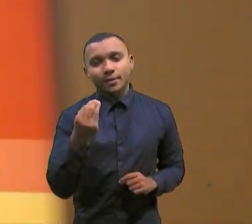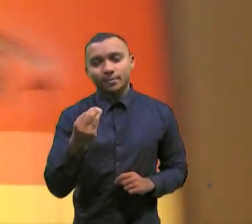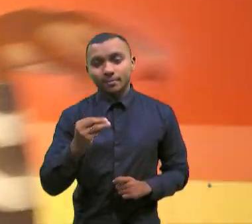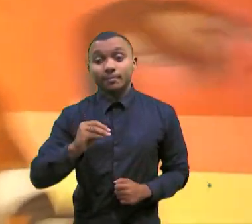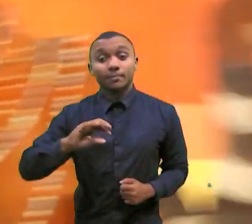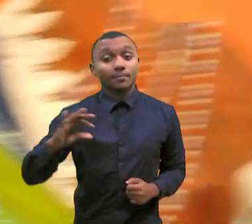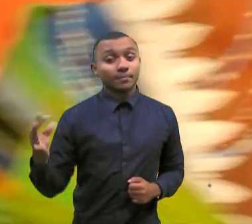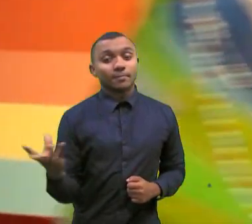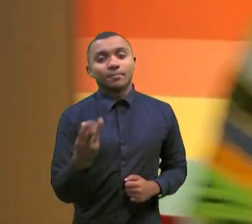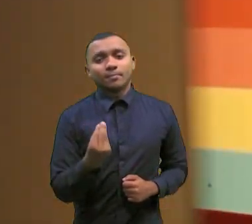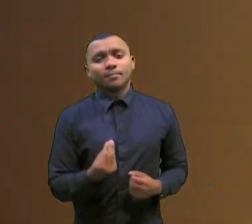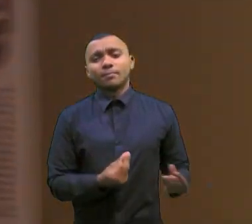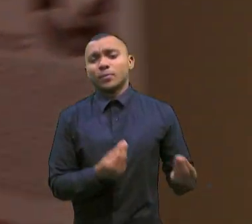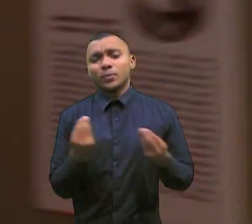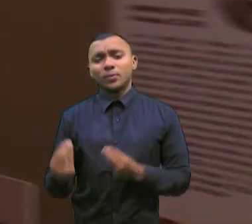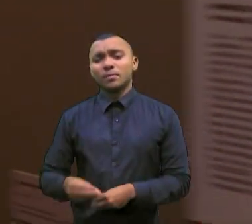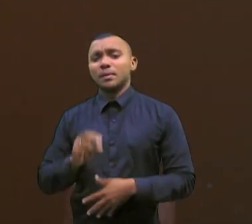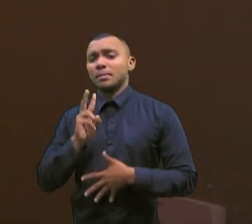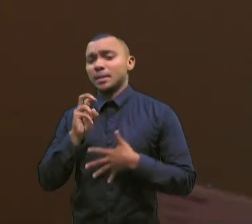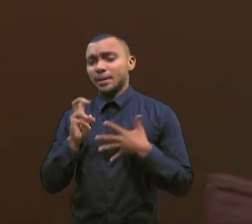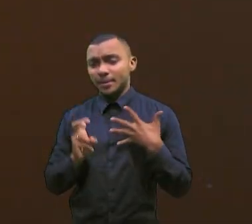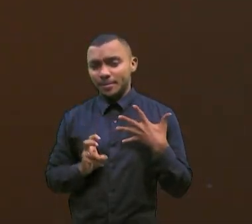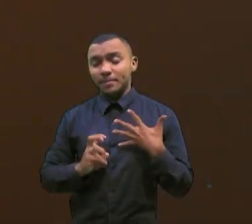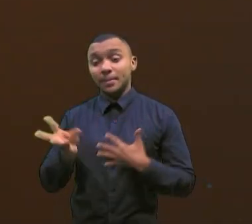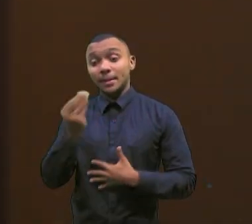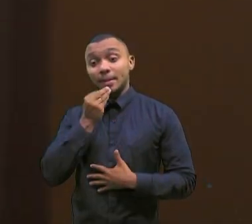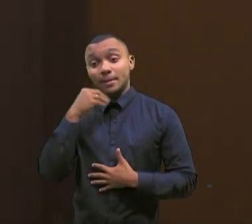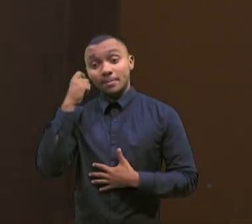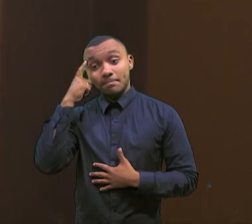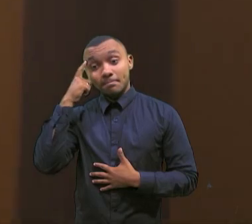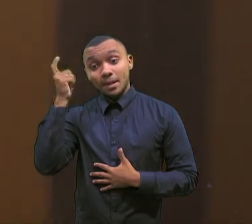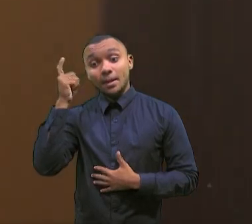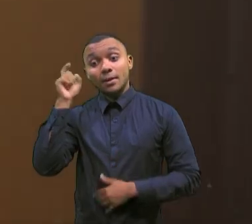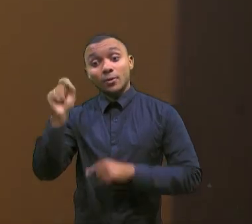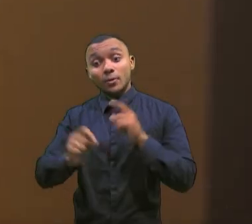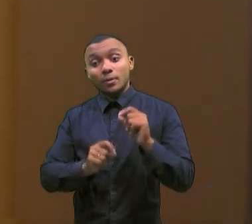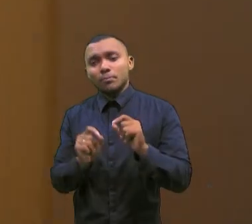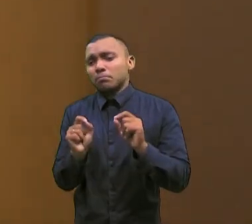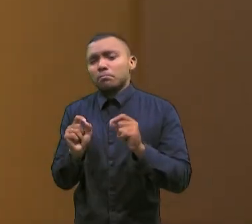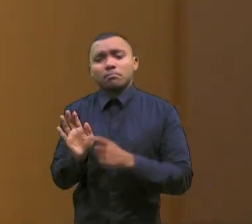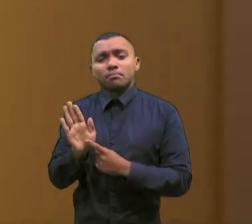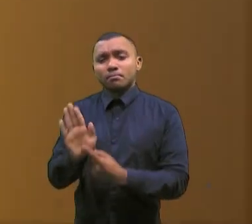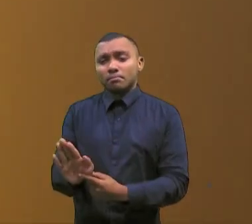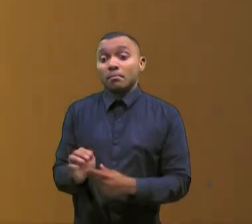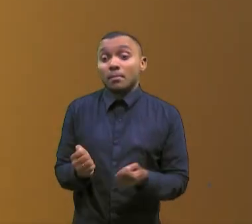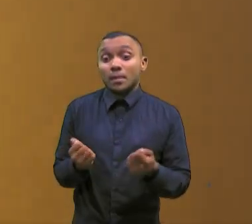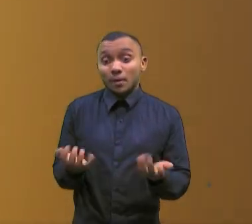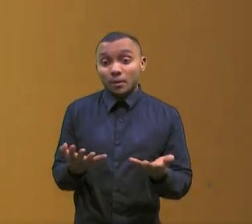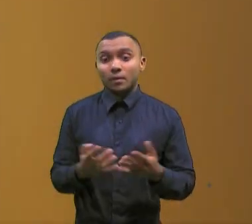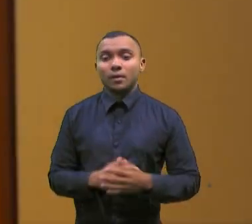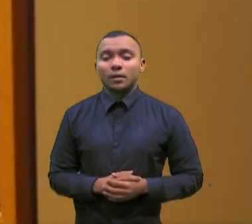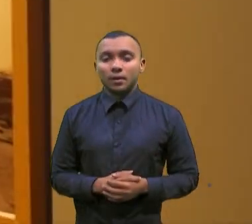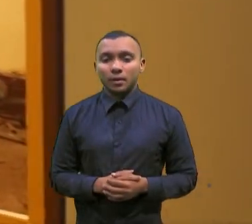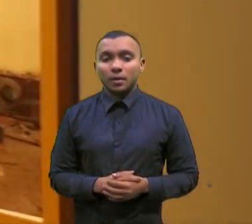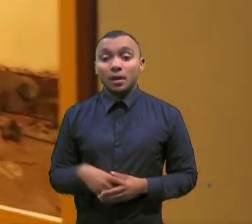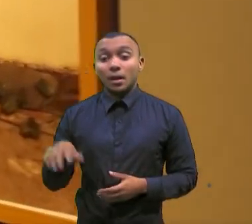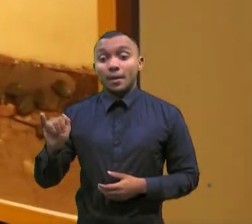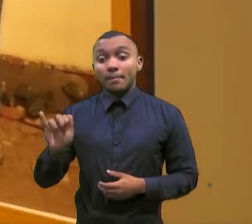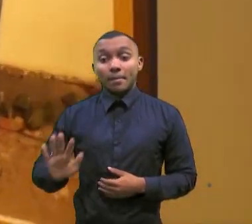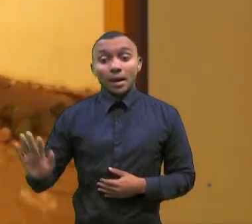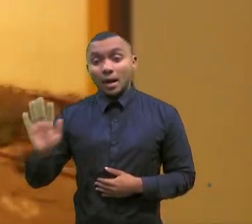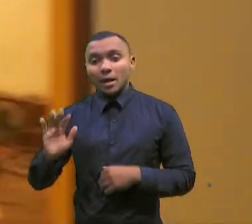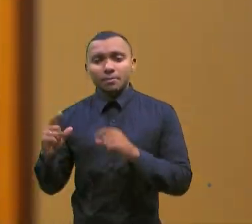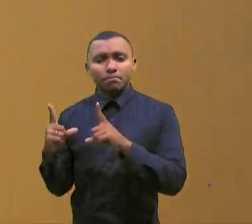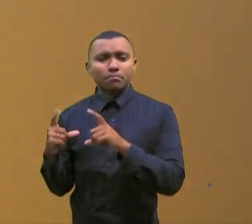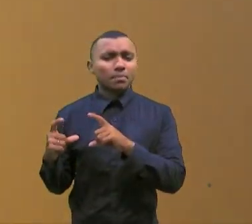tem muitas camadas aí que a gente pode pensar sobre o que ele traz. Esse trabalho, essas fotografias